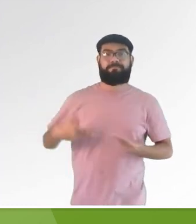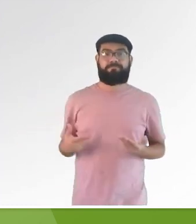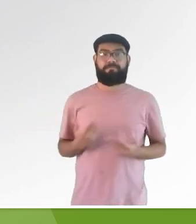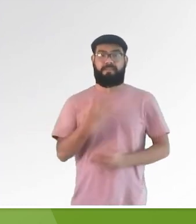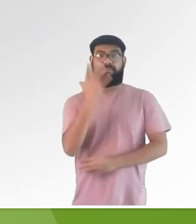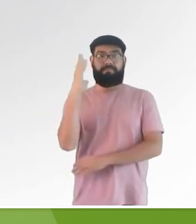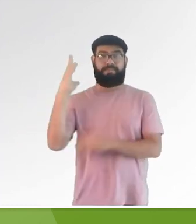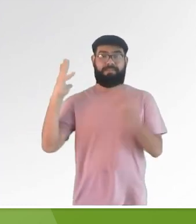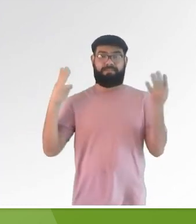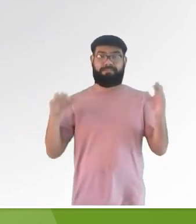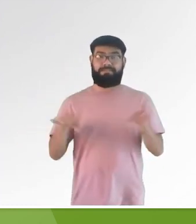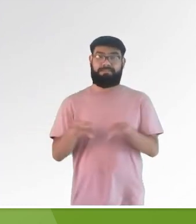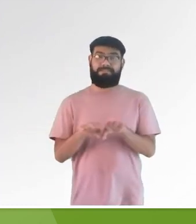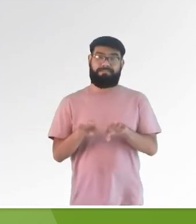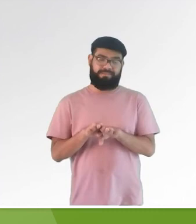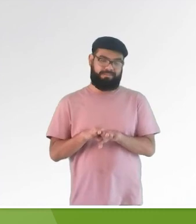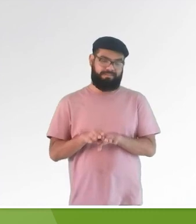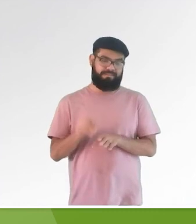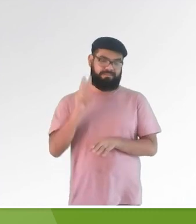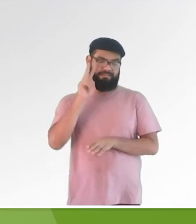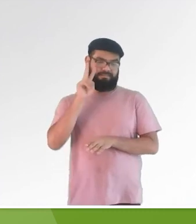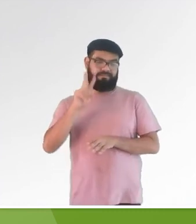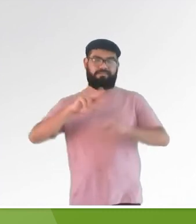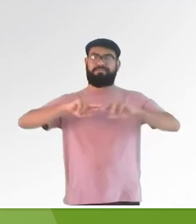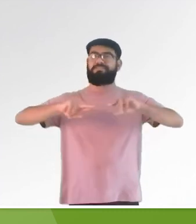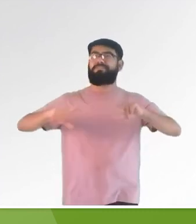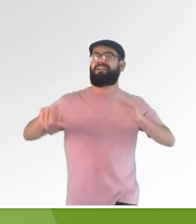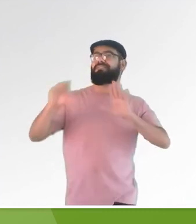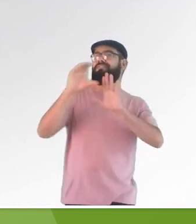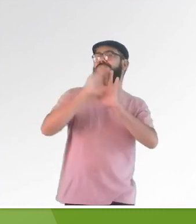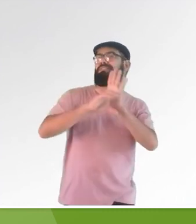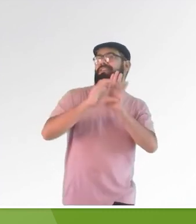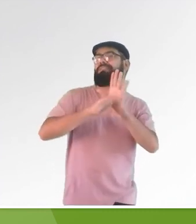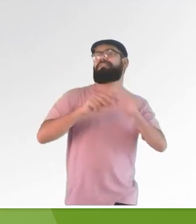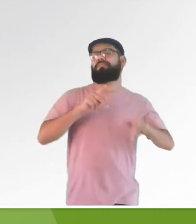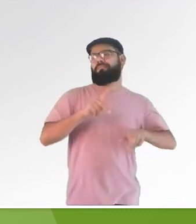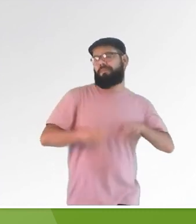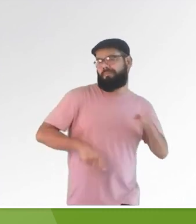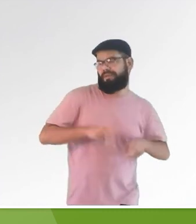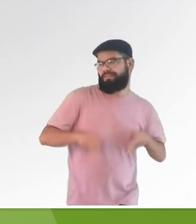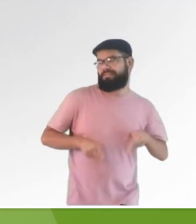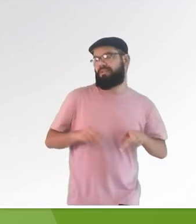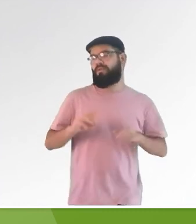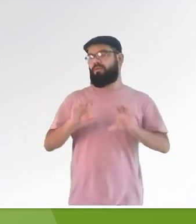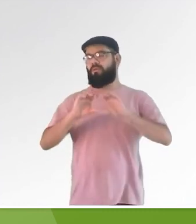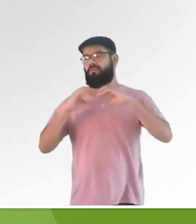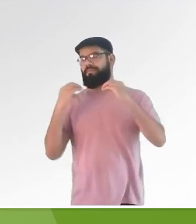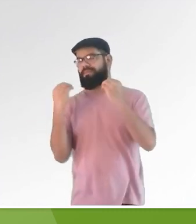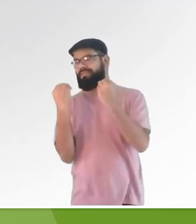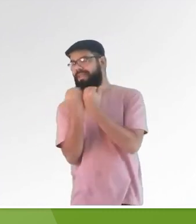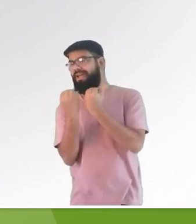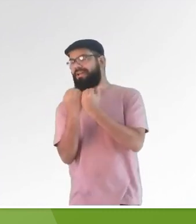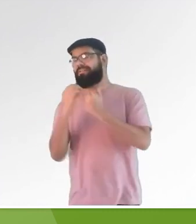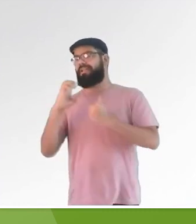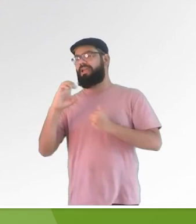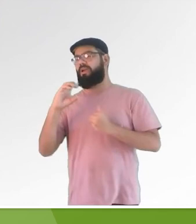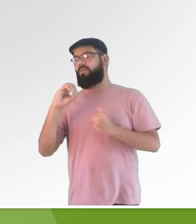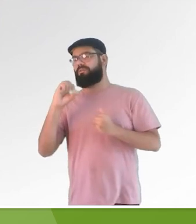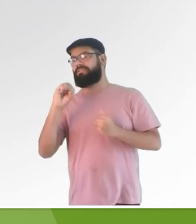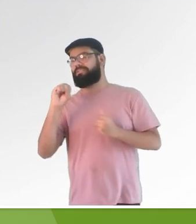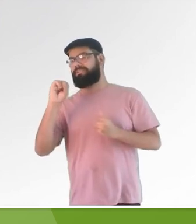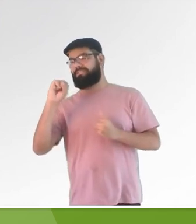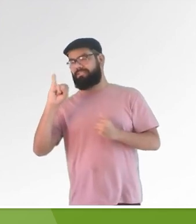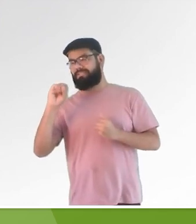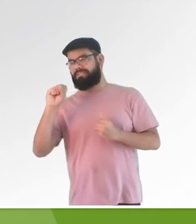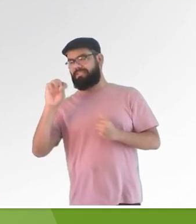E a gente viu diversos conceitos, desde população, comunidade, né, ecossistema, vimos também